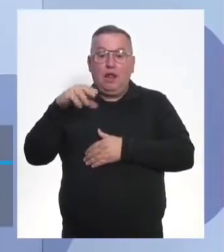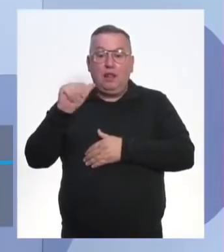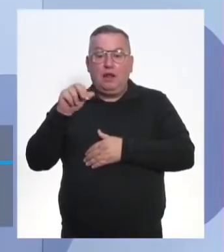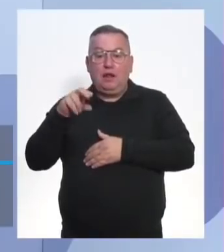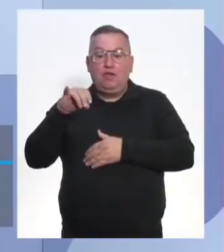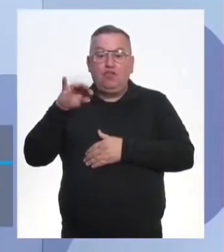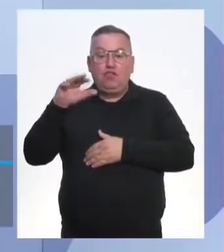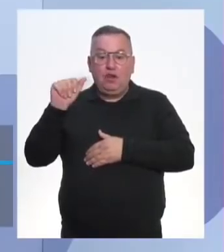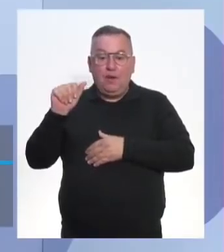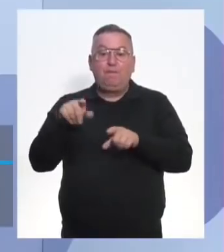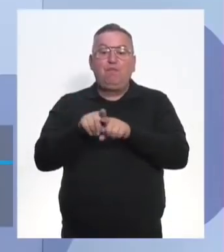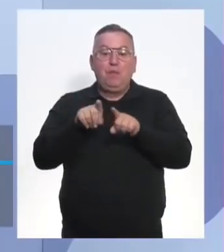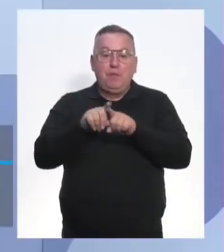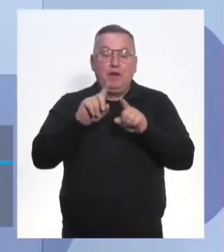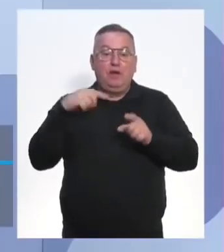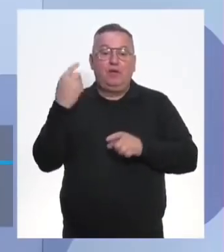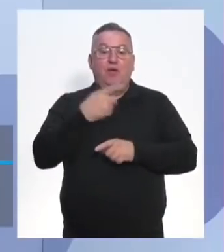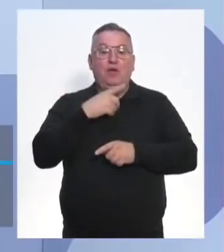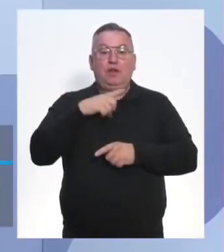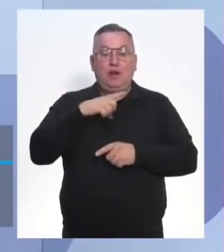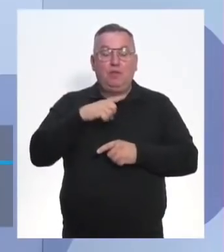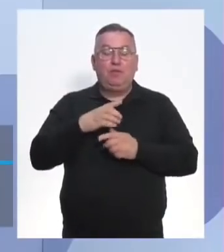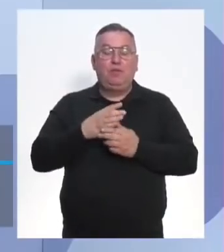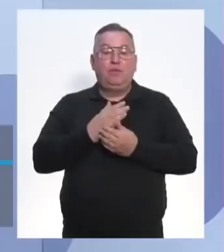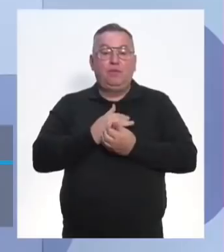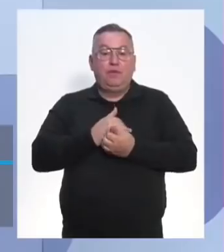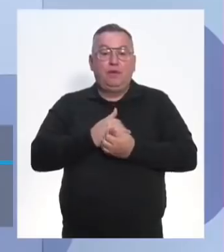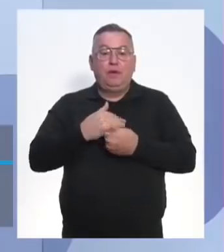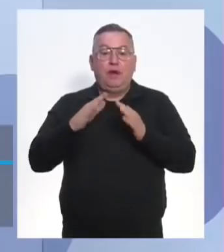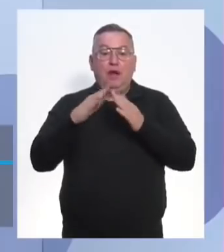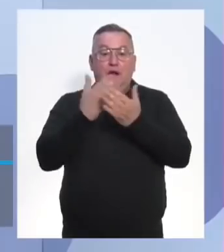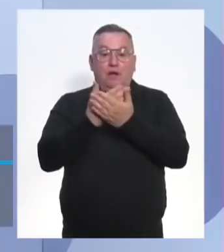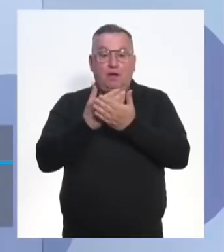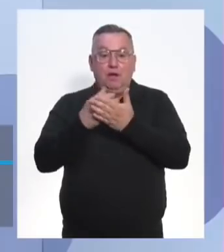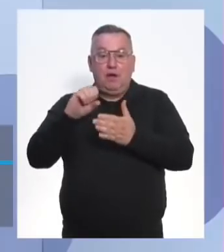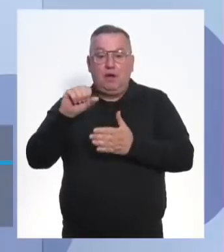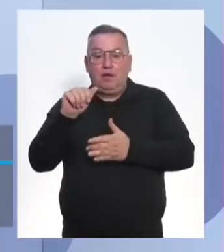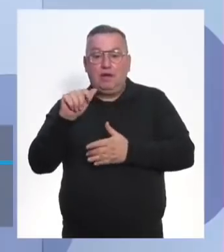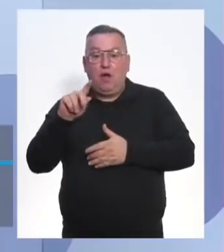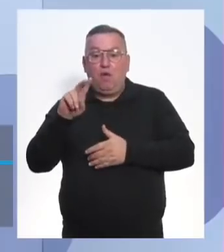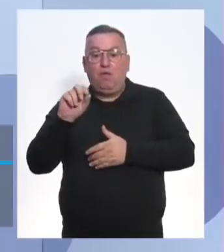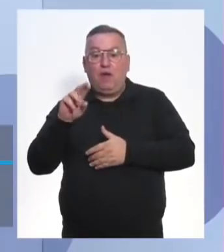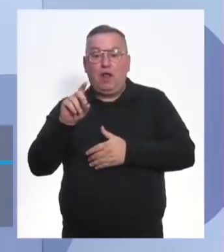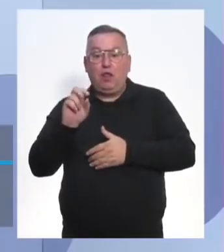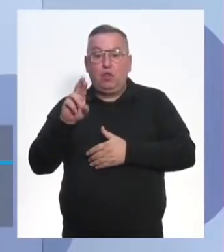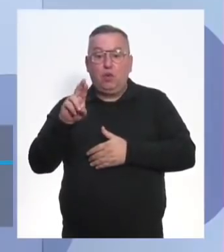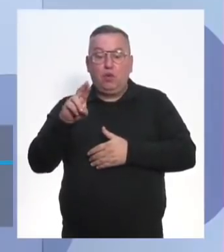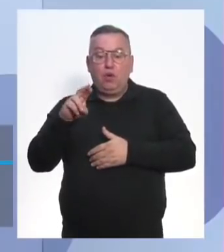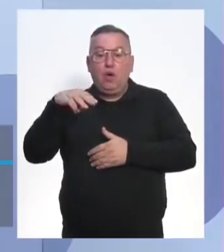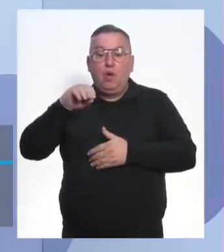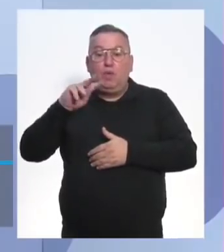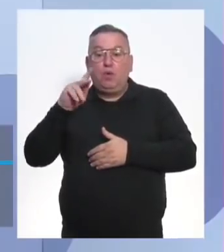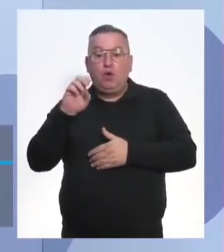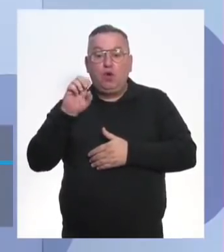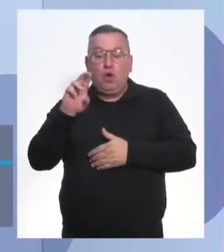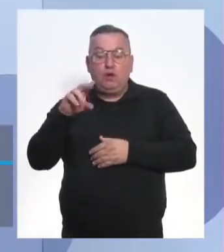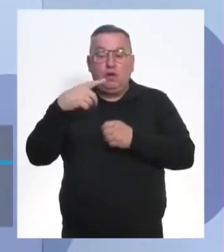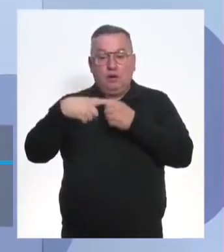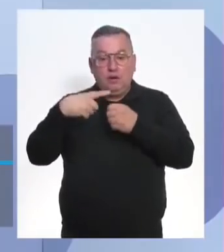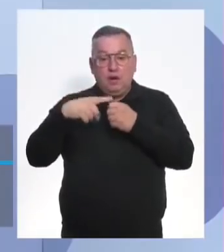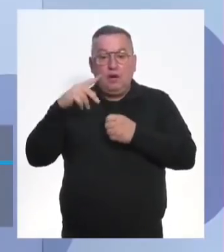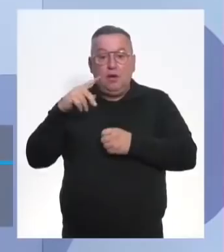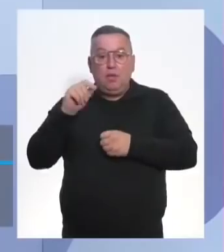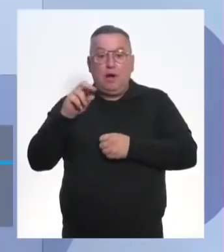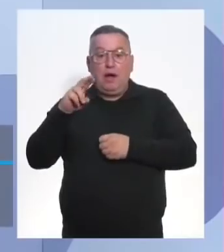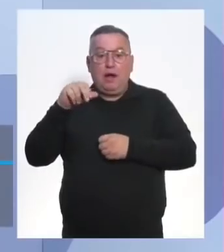Silva. Nós temos também a Escola Salvador Moreno Munhoz, que também é de Paranapanema, com a